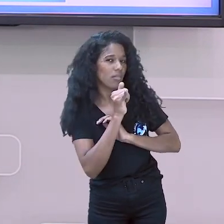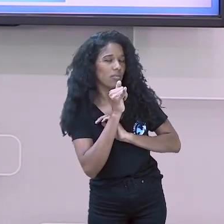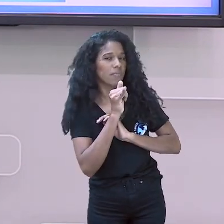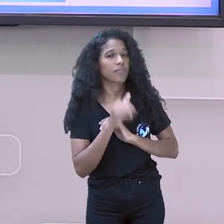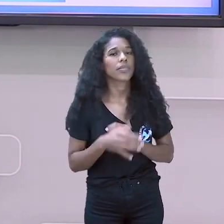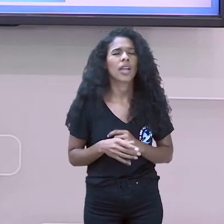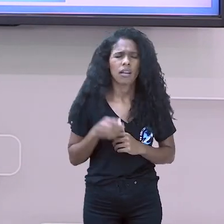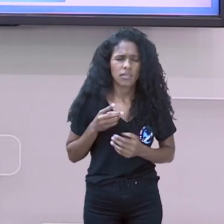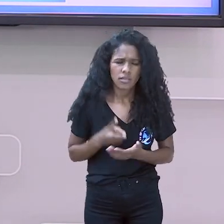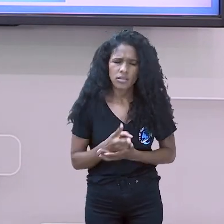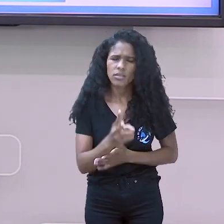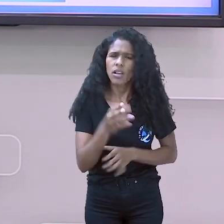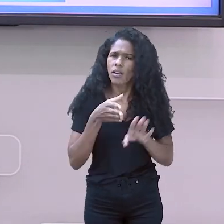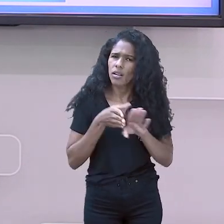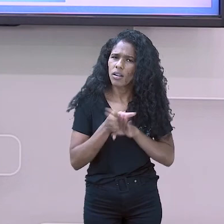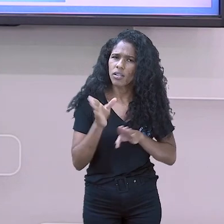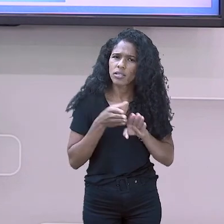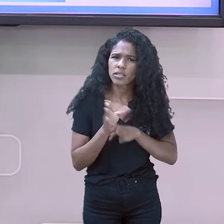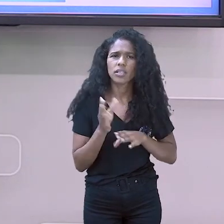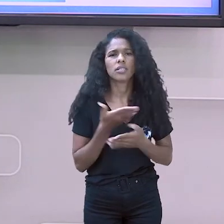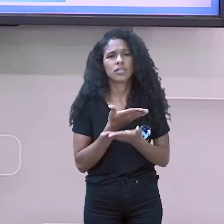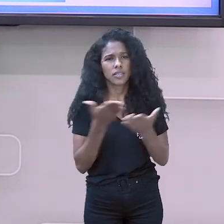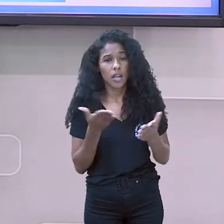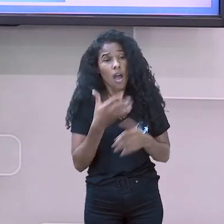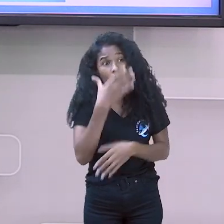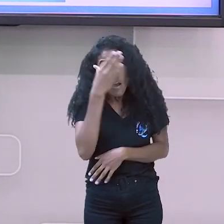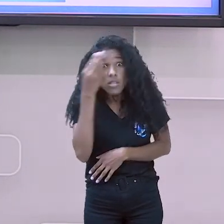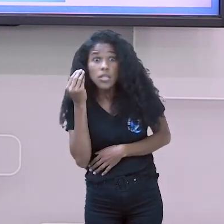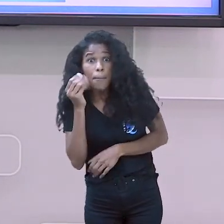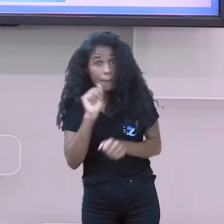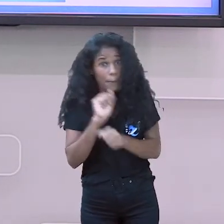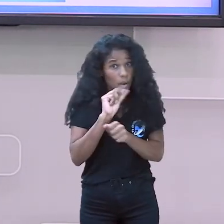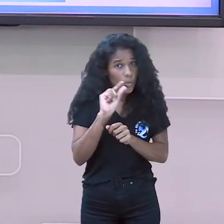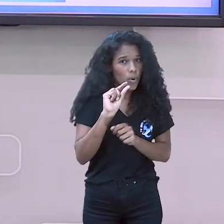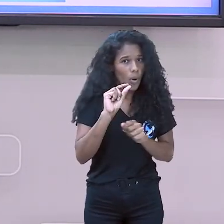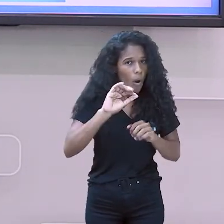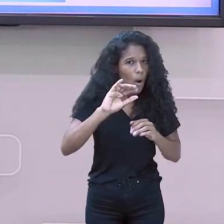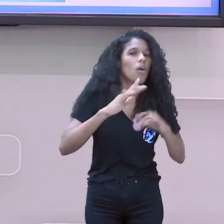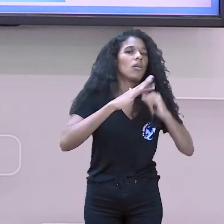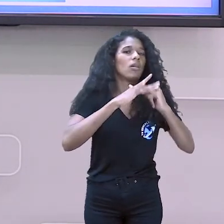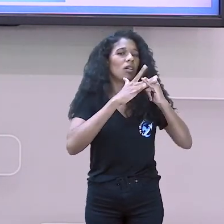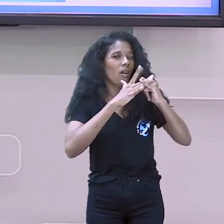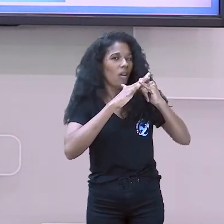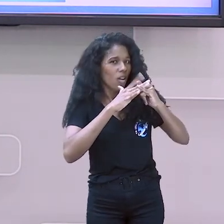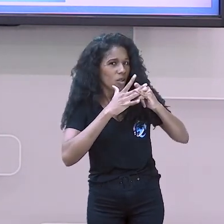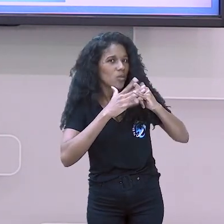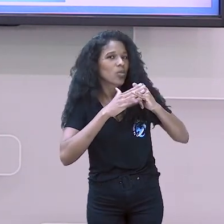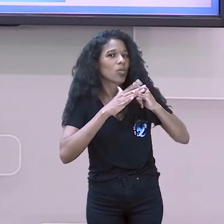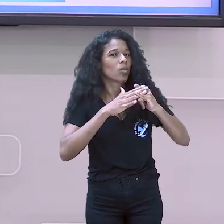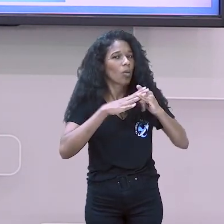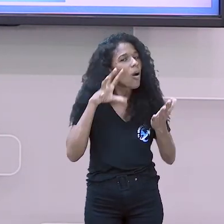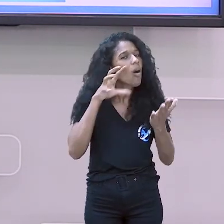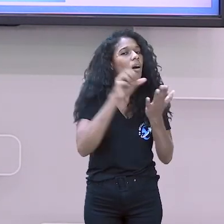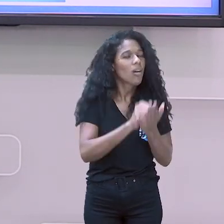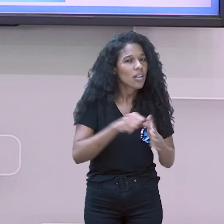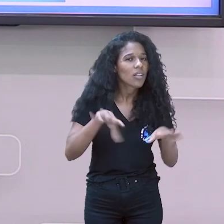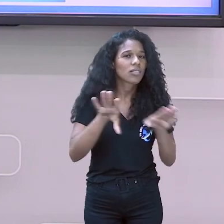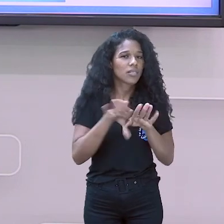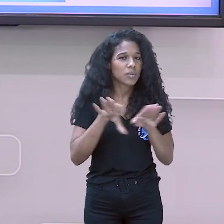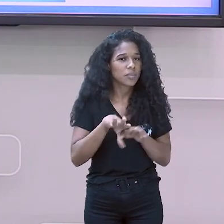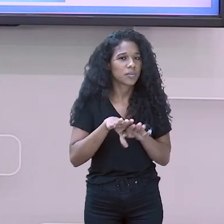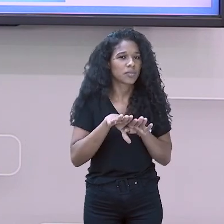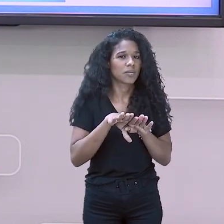sempre falo, né? Não, estou esquecendo, né? Isso, canal do YouTube, ainda bem que você, estudante, me lembrou aí. Não se esqueçam de